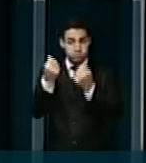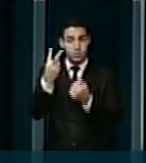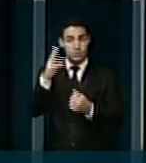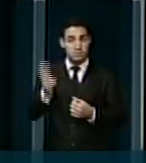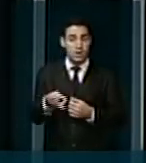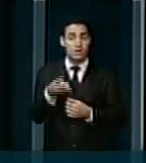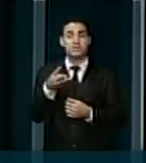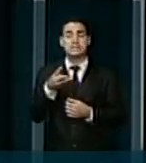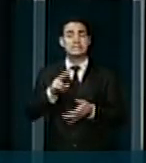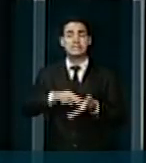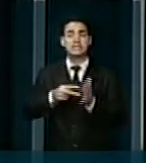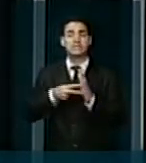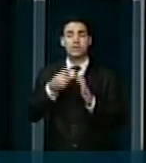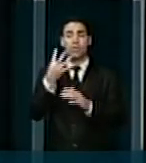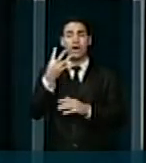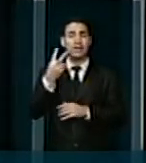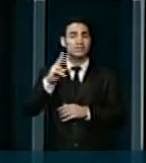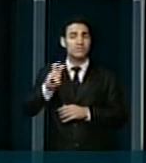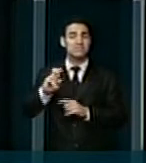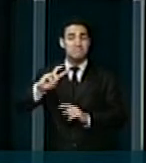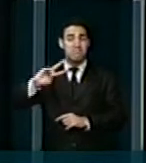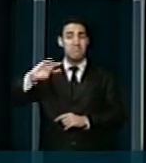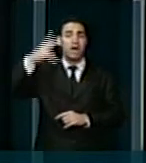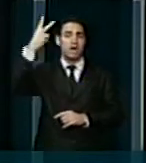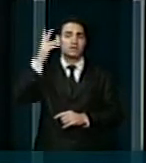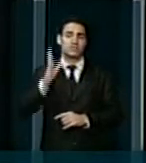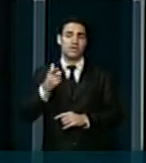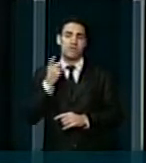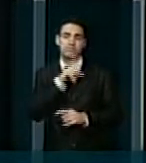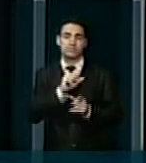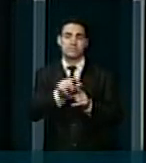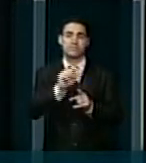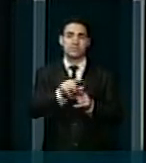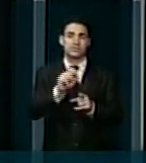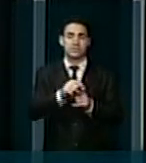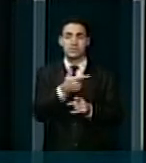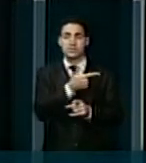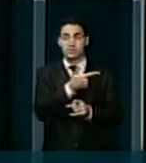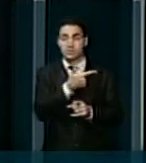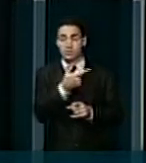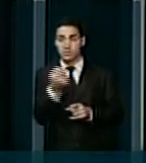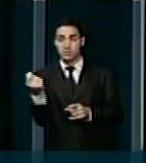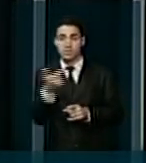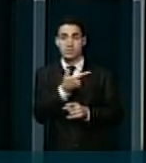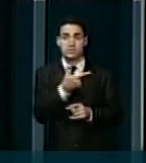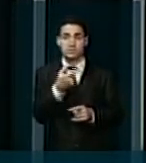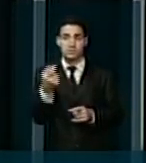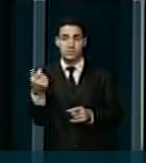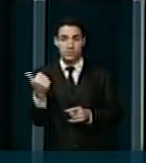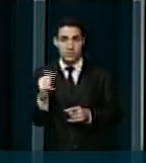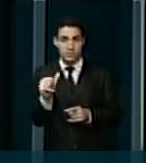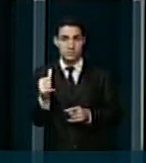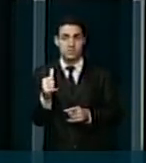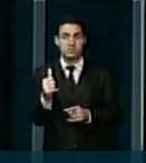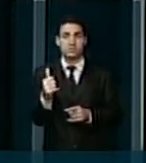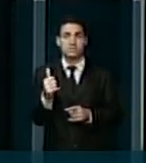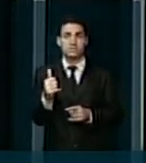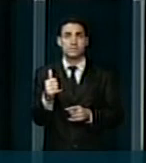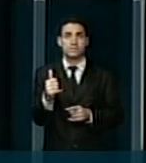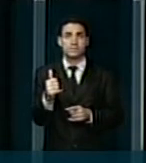significa 4 vezes mais do que foi investido entre 2000 e 2011.